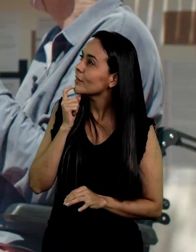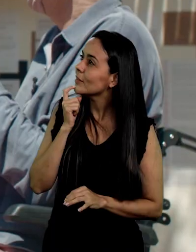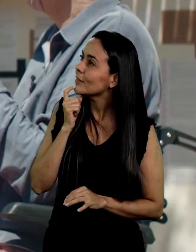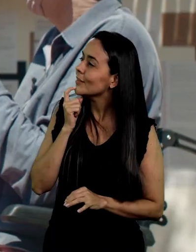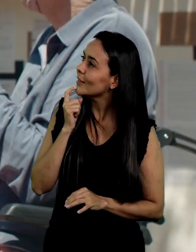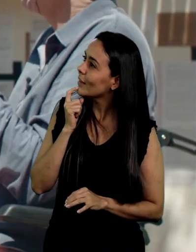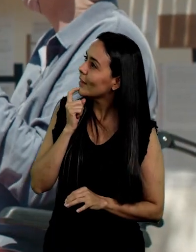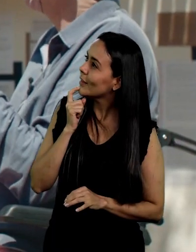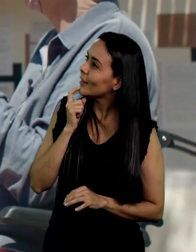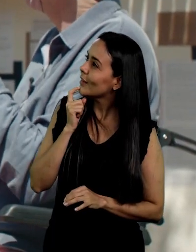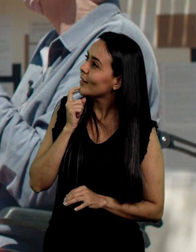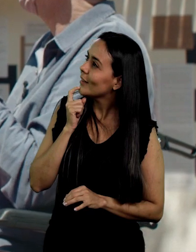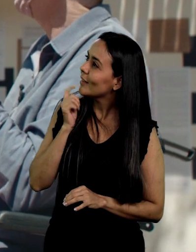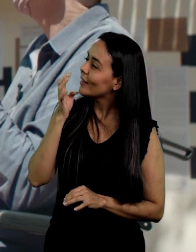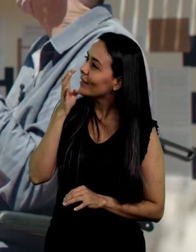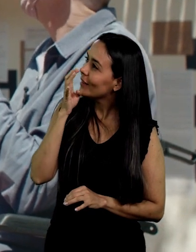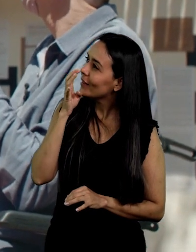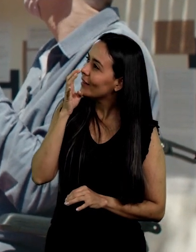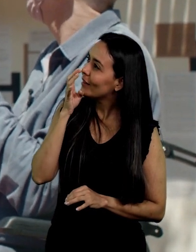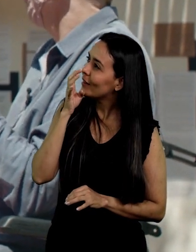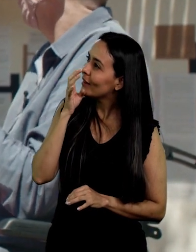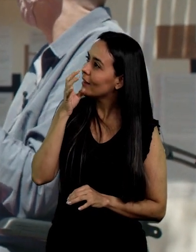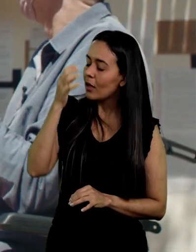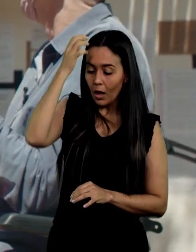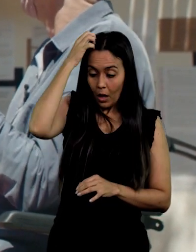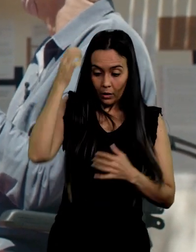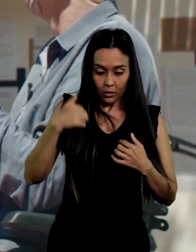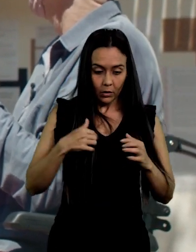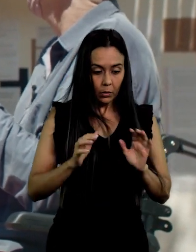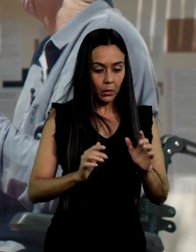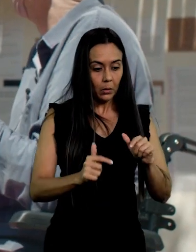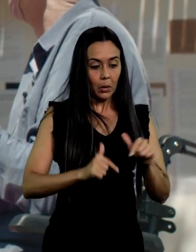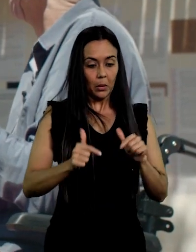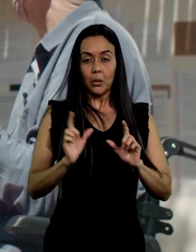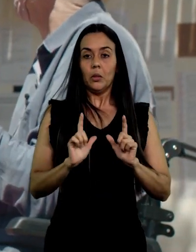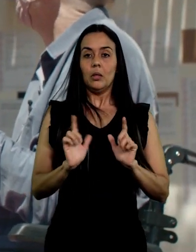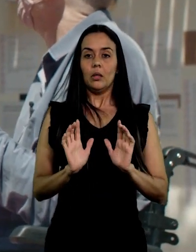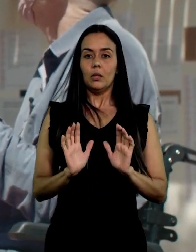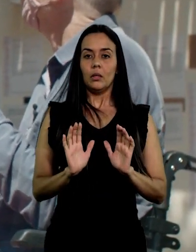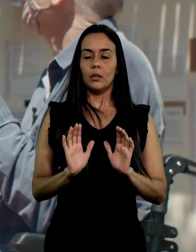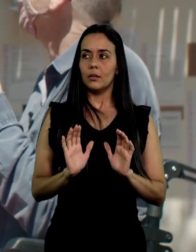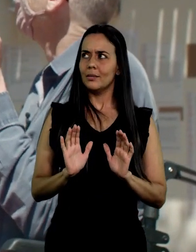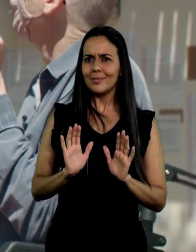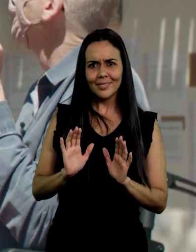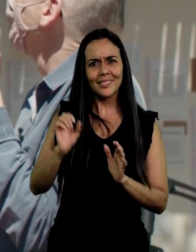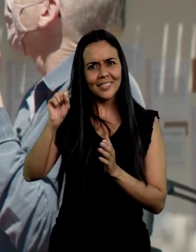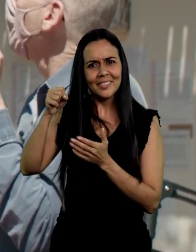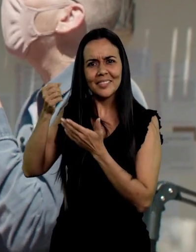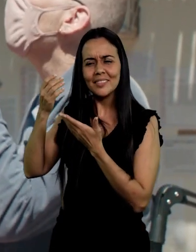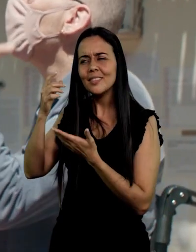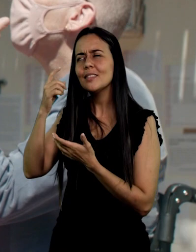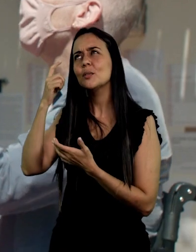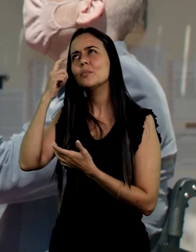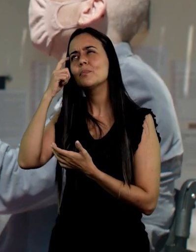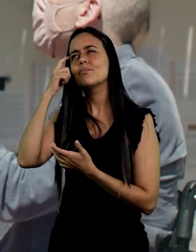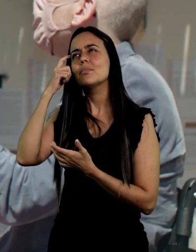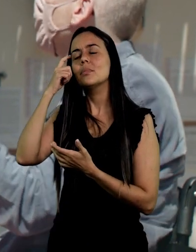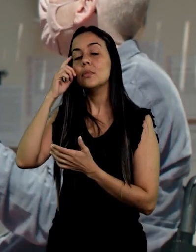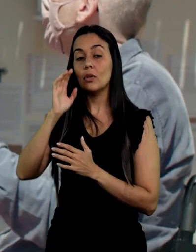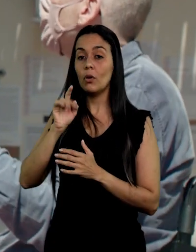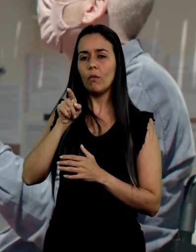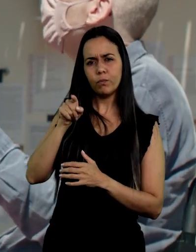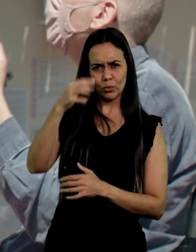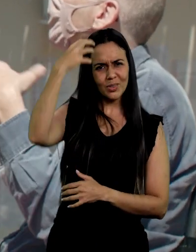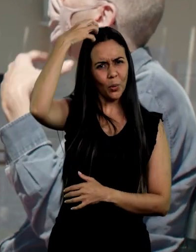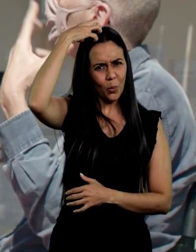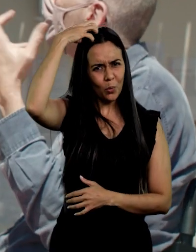nada. Eu tô fazendo sim, tô vendo o sabiá. Não é? Te traz uma sensação de culpa quando você está... No primeiro momento me